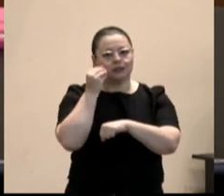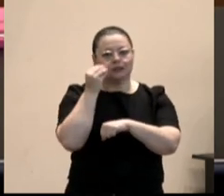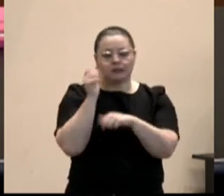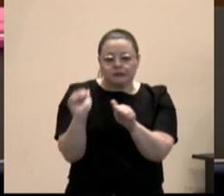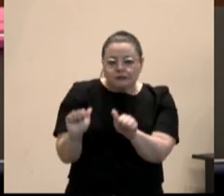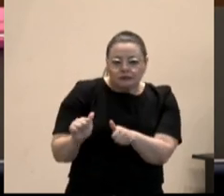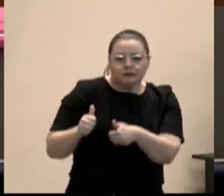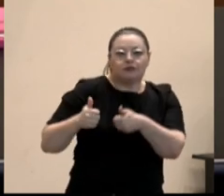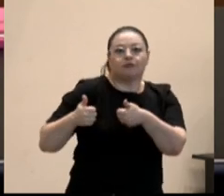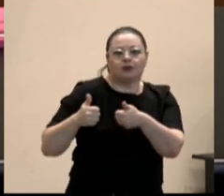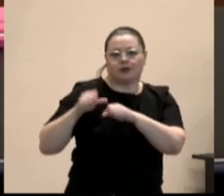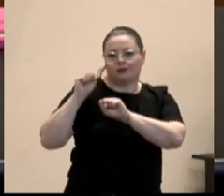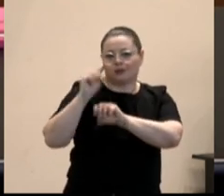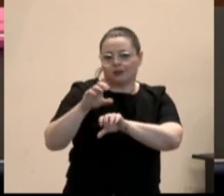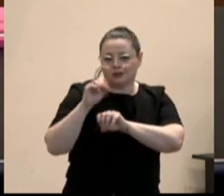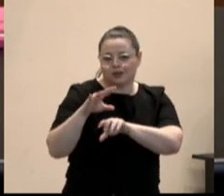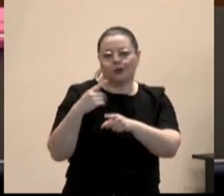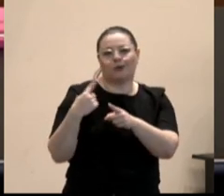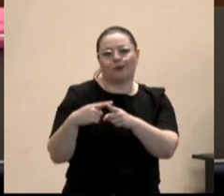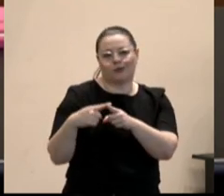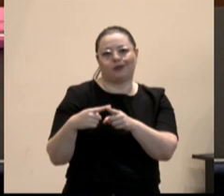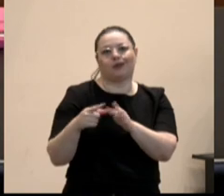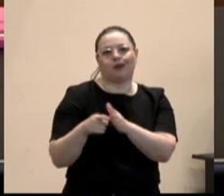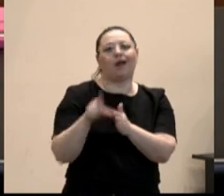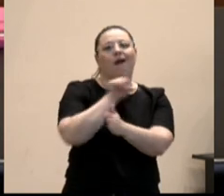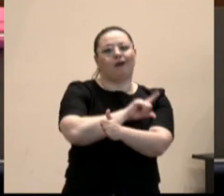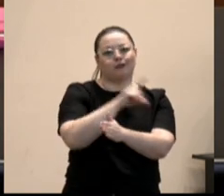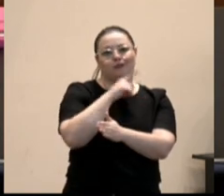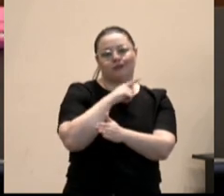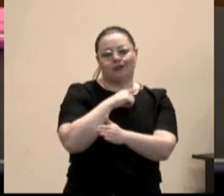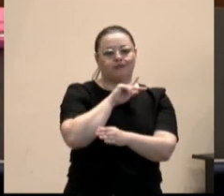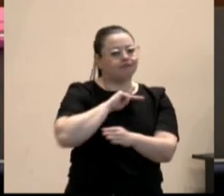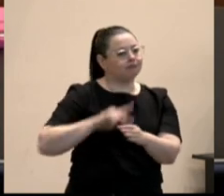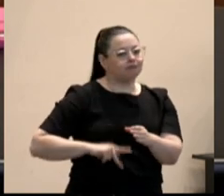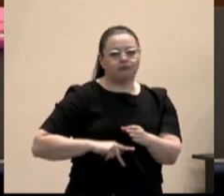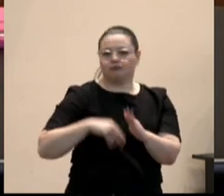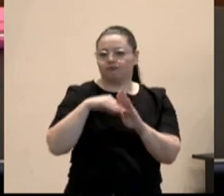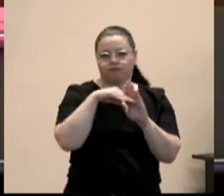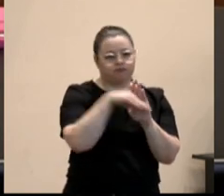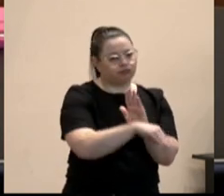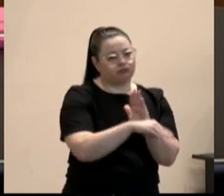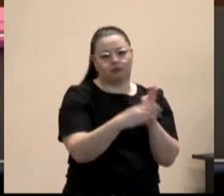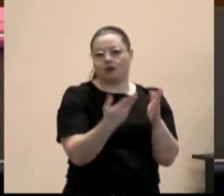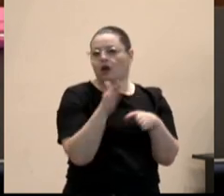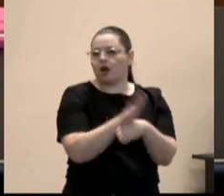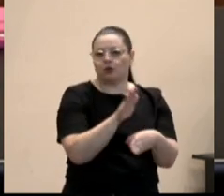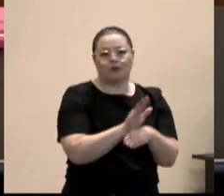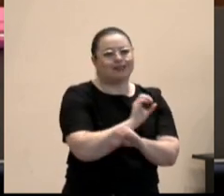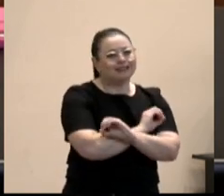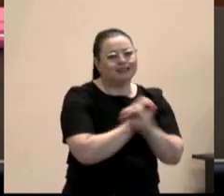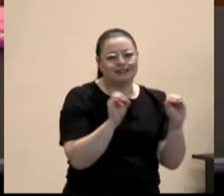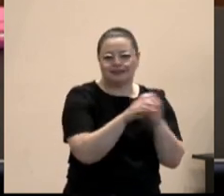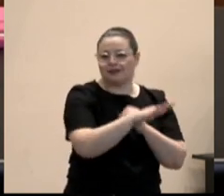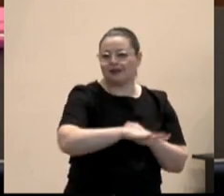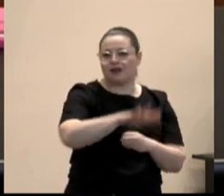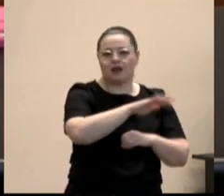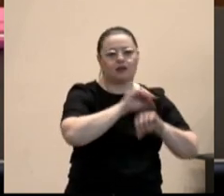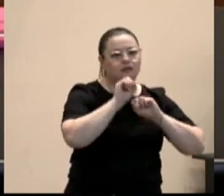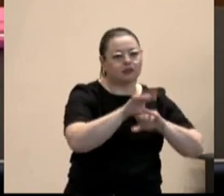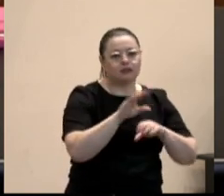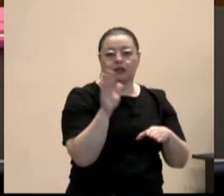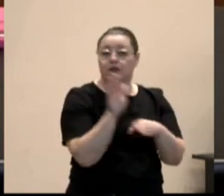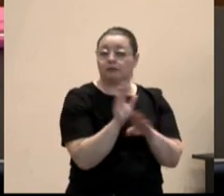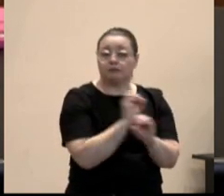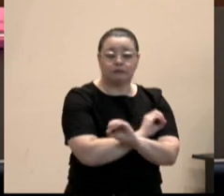importância, depois de 6 anos de desgoverno, de descaso com o campo educacional, com a ciência,